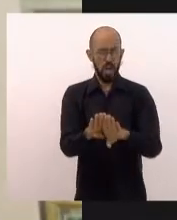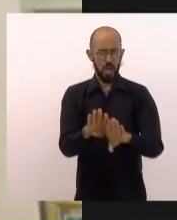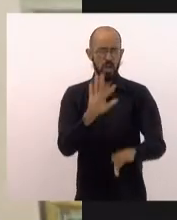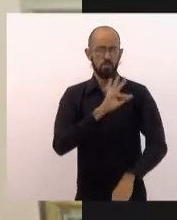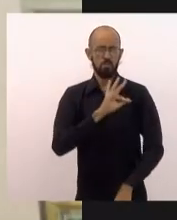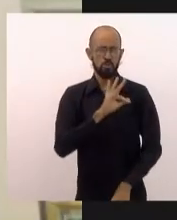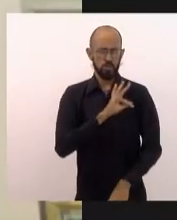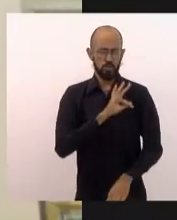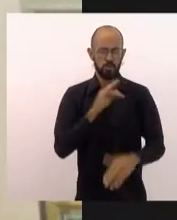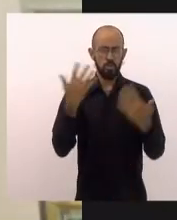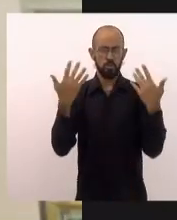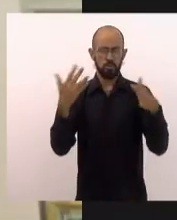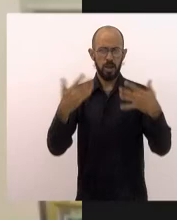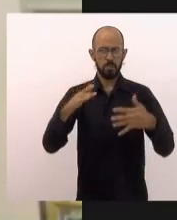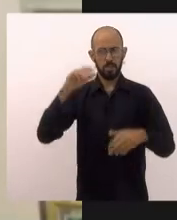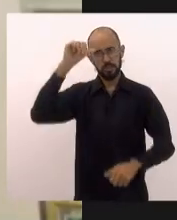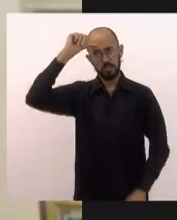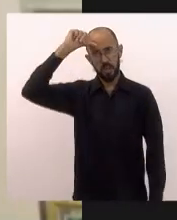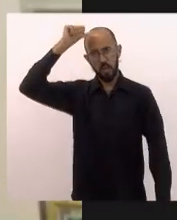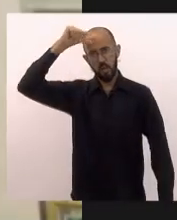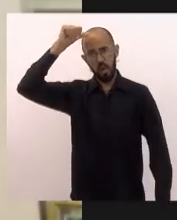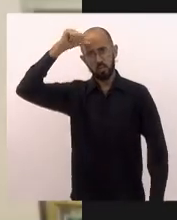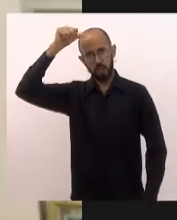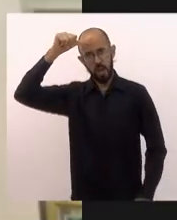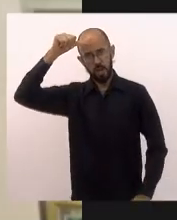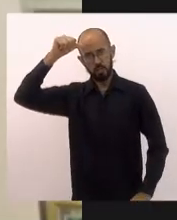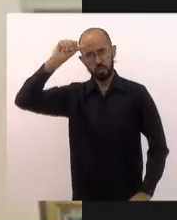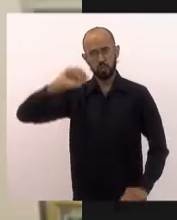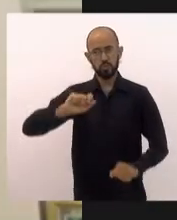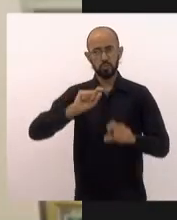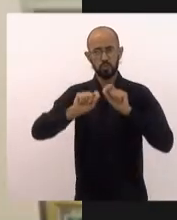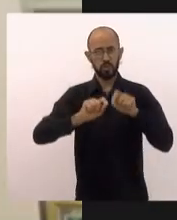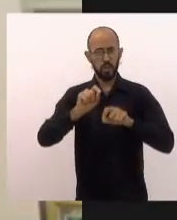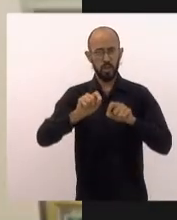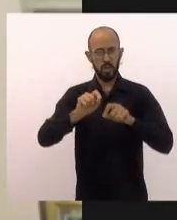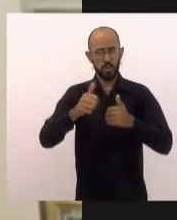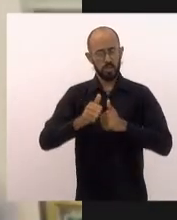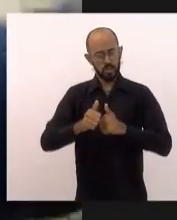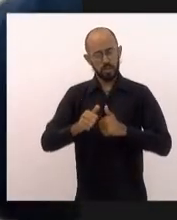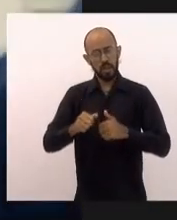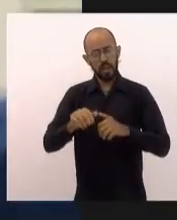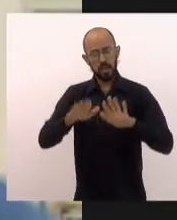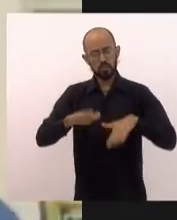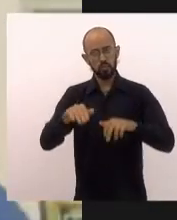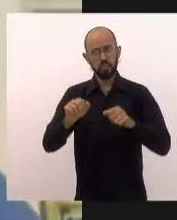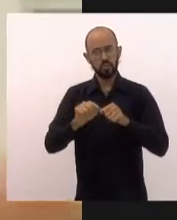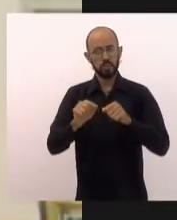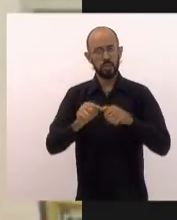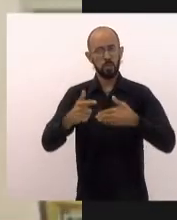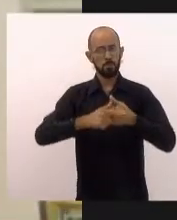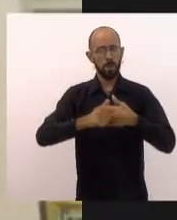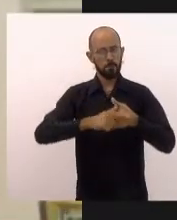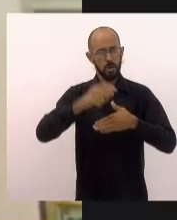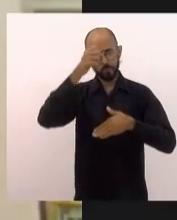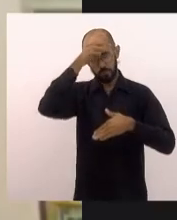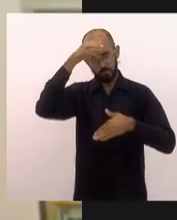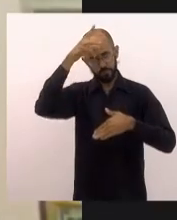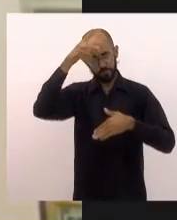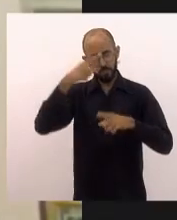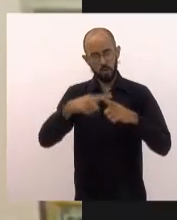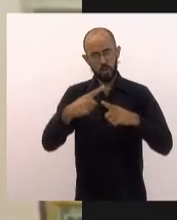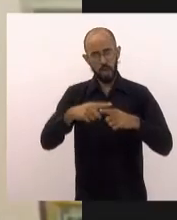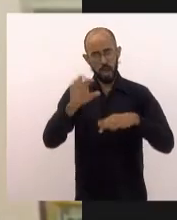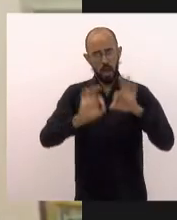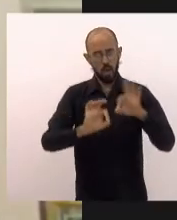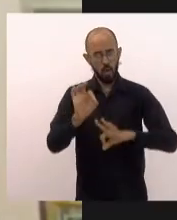ao governador Cláudio Castro, que muitas vezes tem cumprido a missão de prefeito em muitas cidades. A restauração da ordem não é competência do